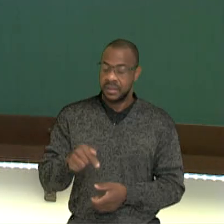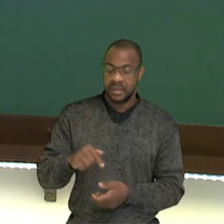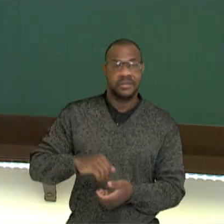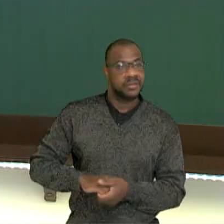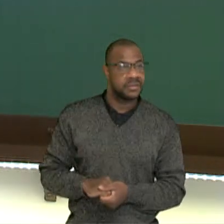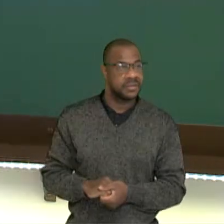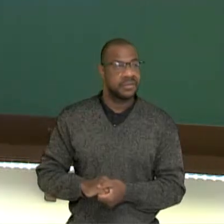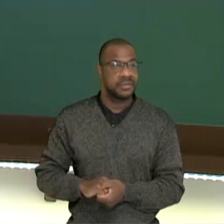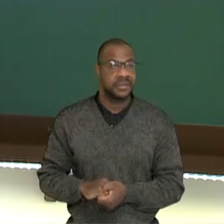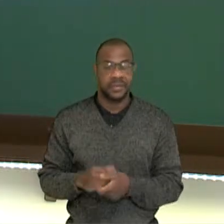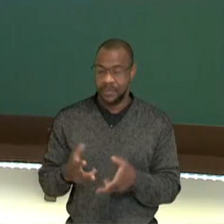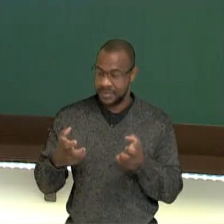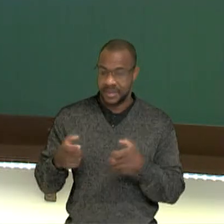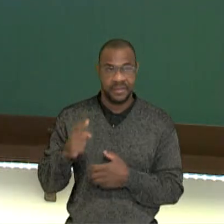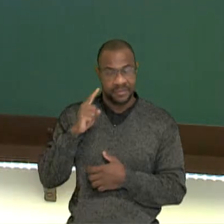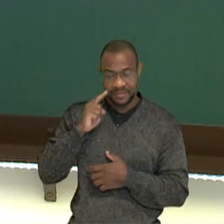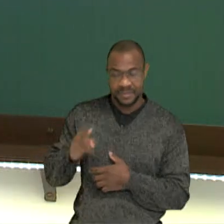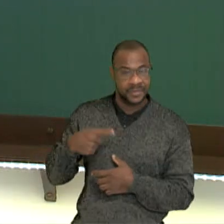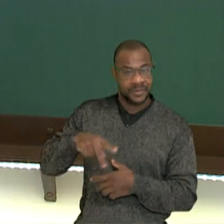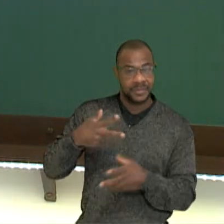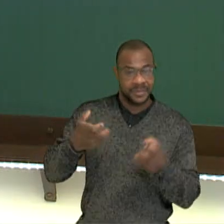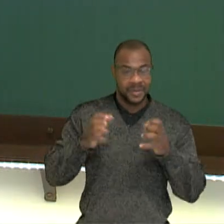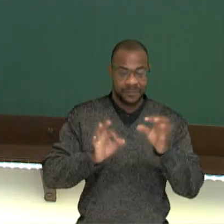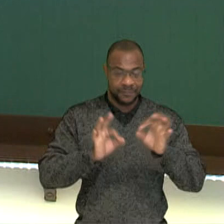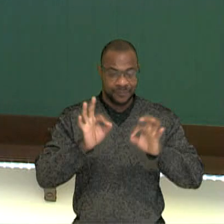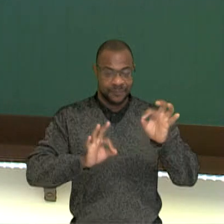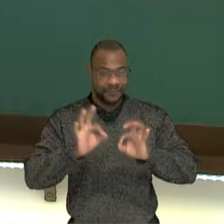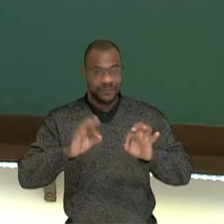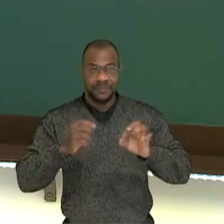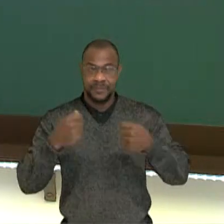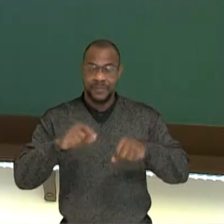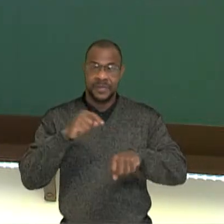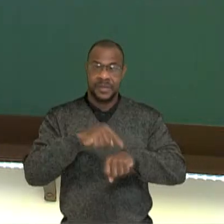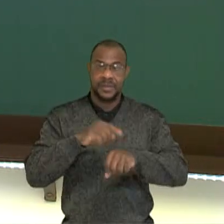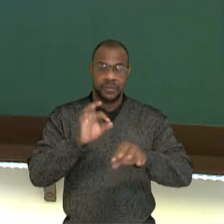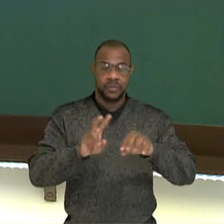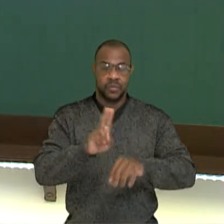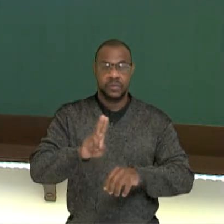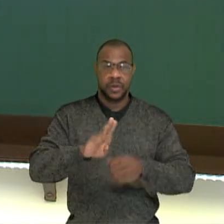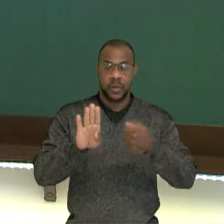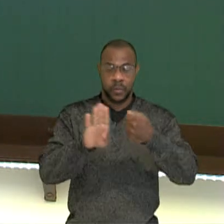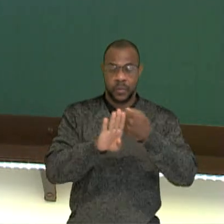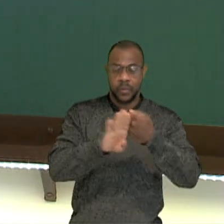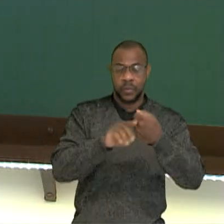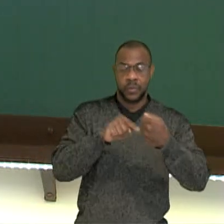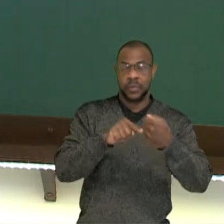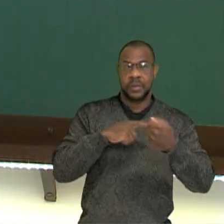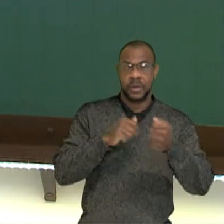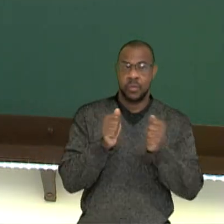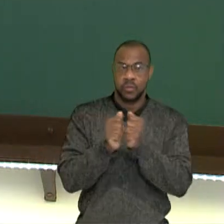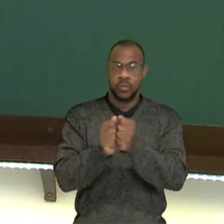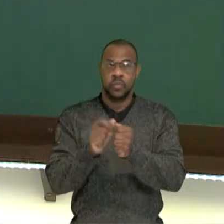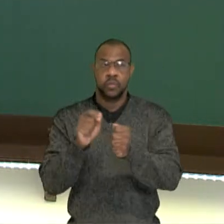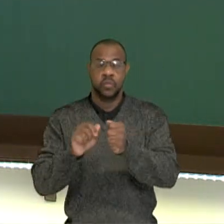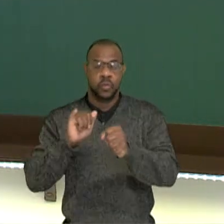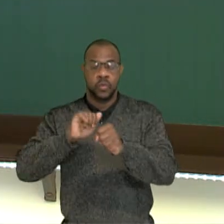01-841-2617. Então, observe, para nós podermos nos organizar, sempre utilizar o substantivo que está